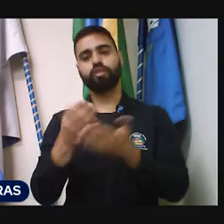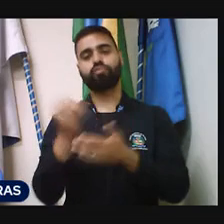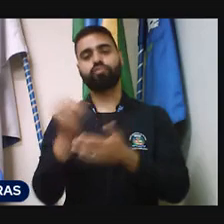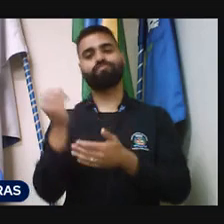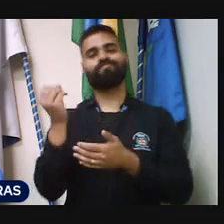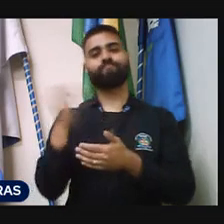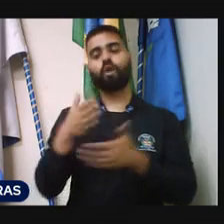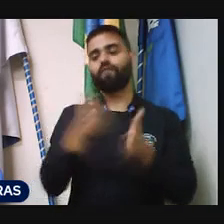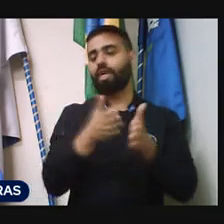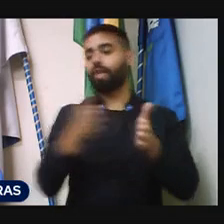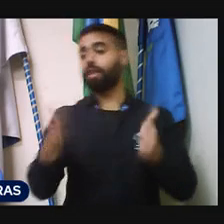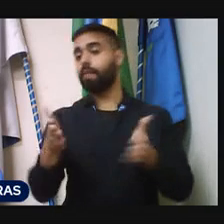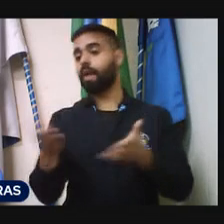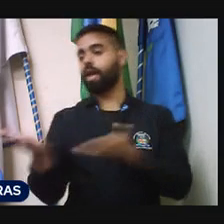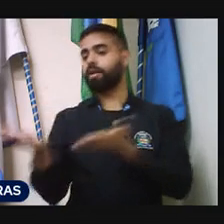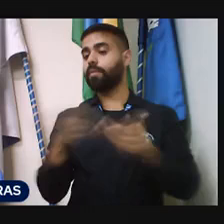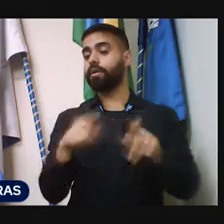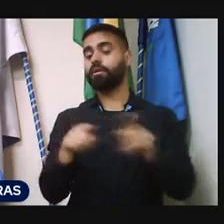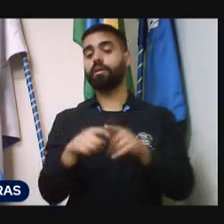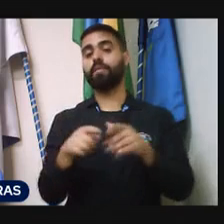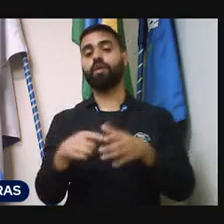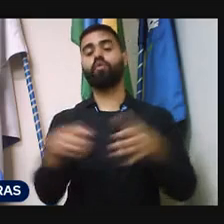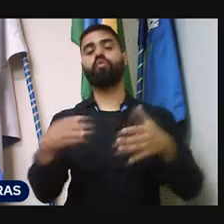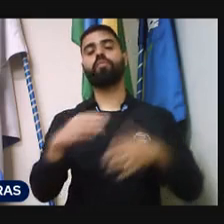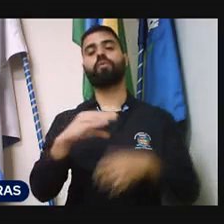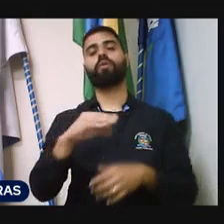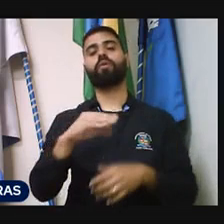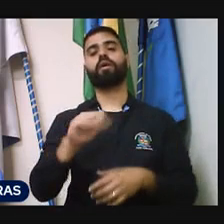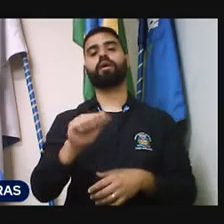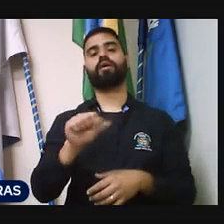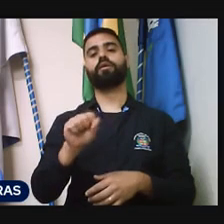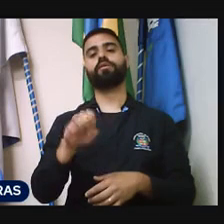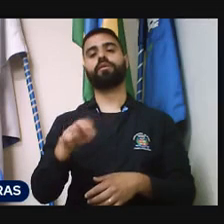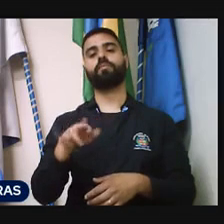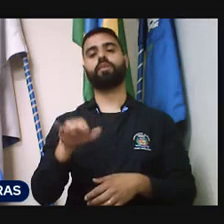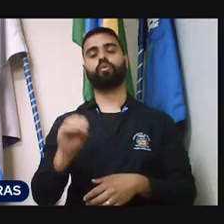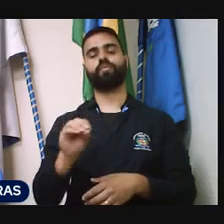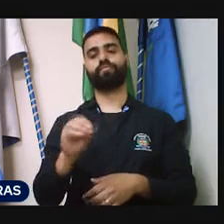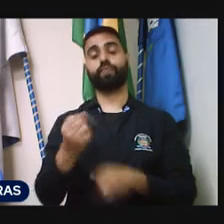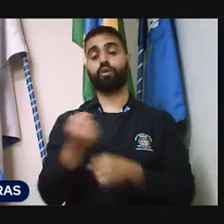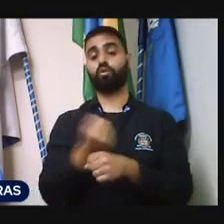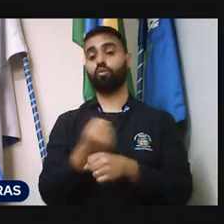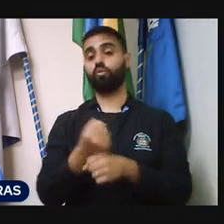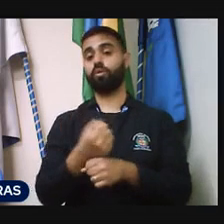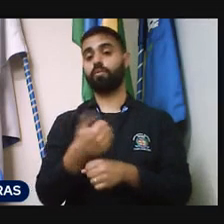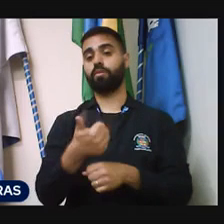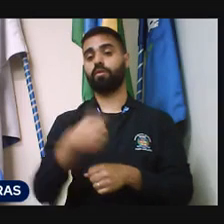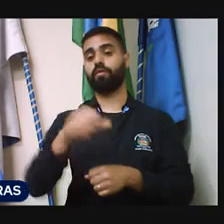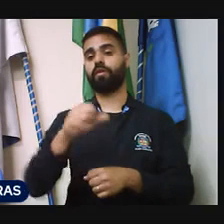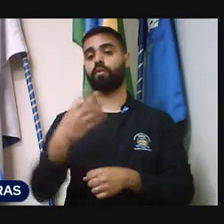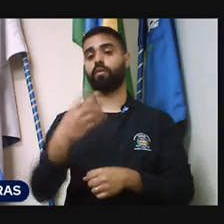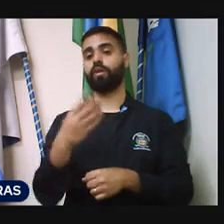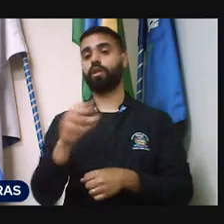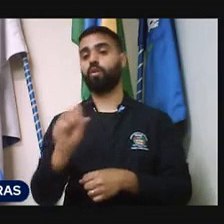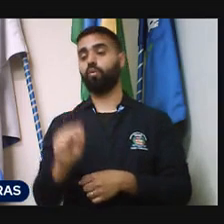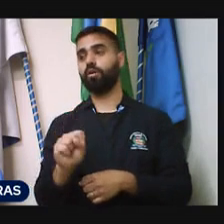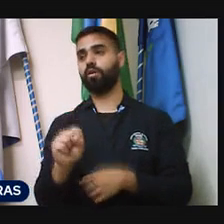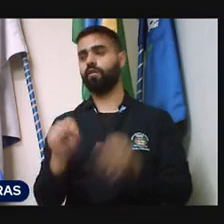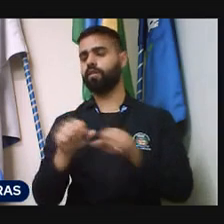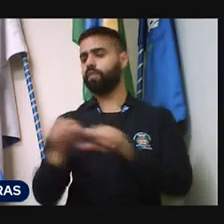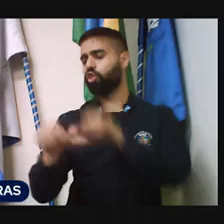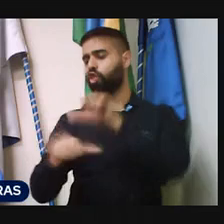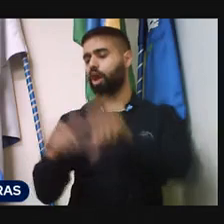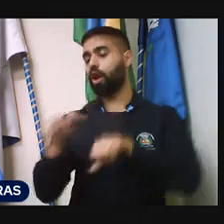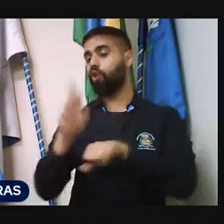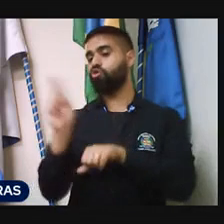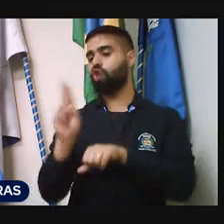instituição de ensino recebendo o nome do grupo escolar Casimiro de Abreu em 1948 Foi realizada uma grande cerimônia de mudança